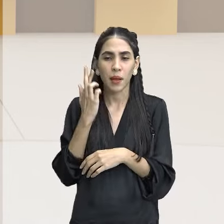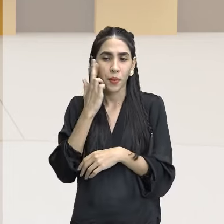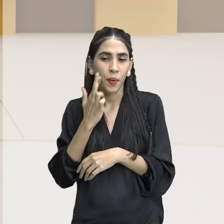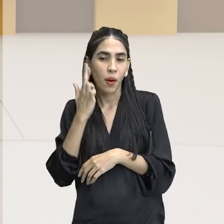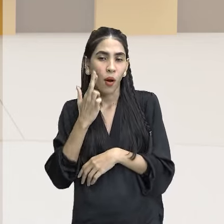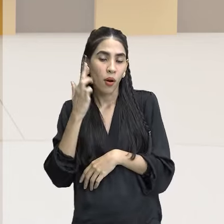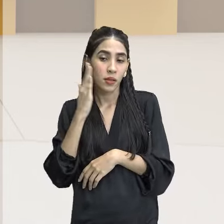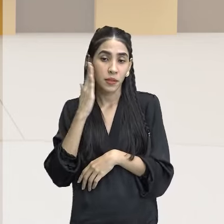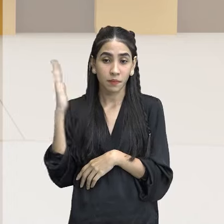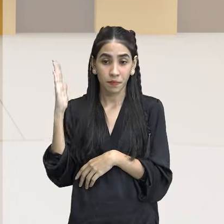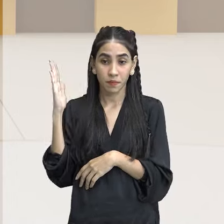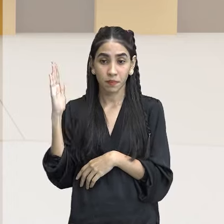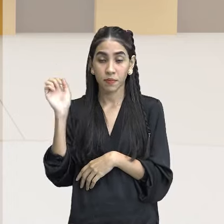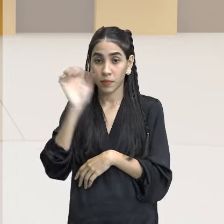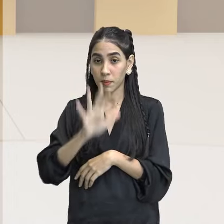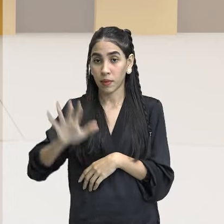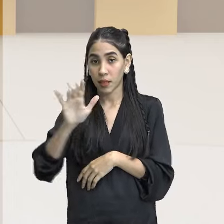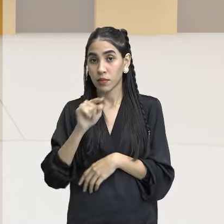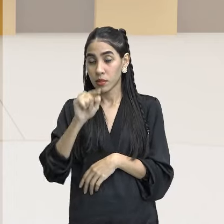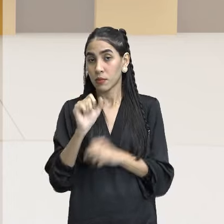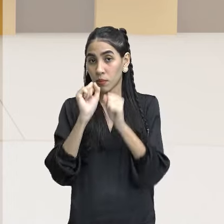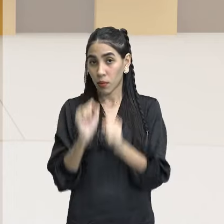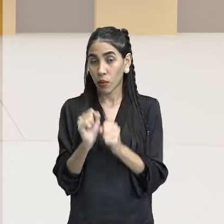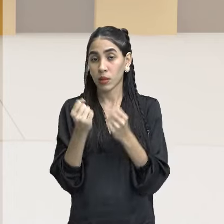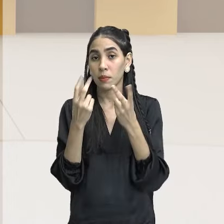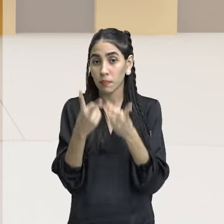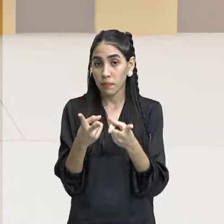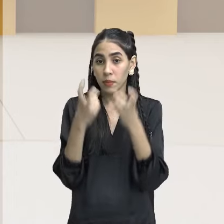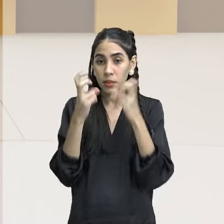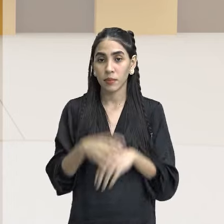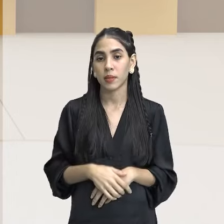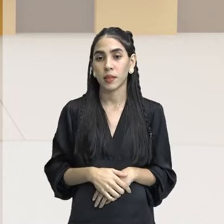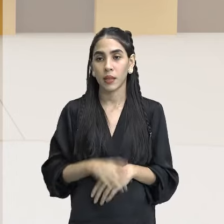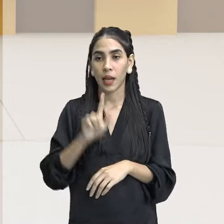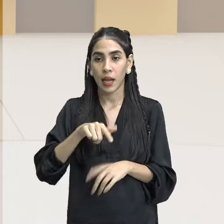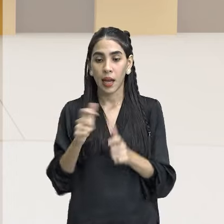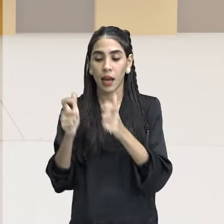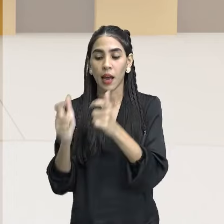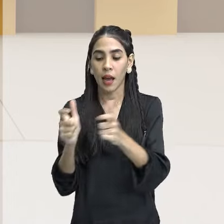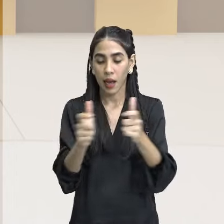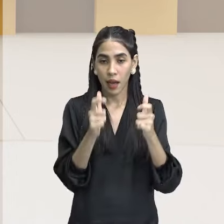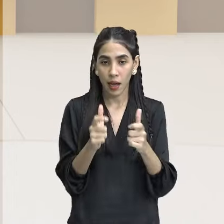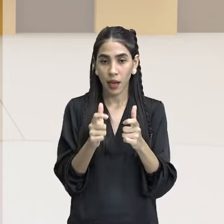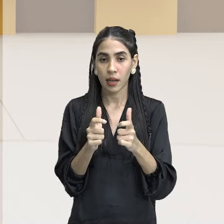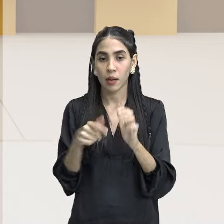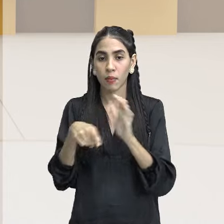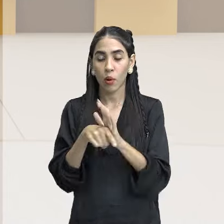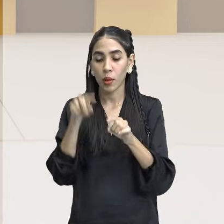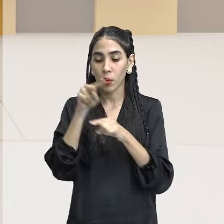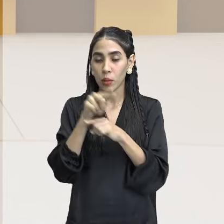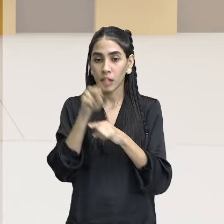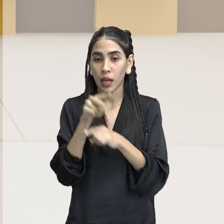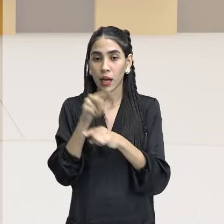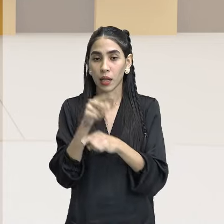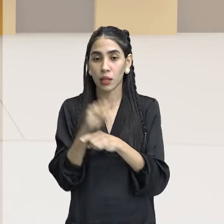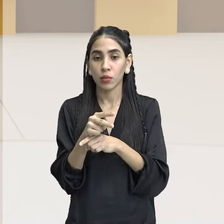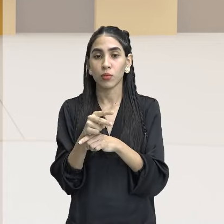que está em destaque, vocês podem observar que são as áreas de unidades de conservação que